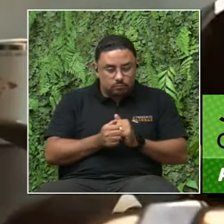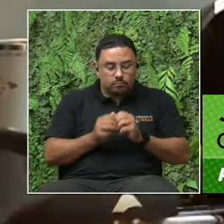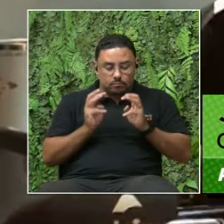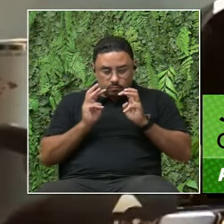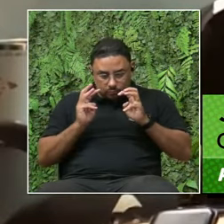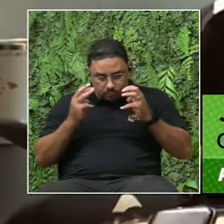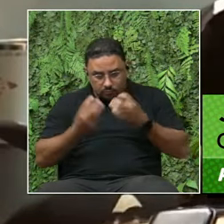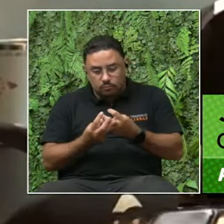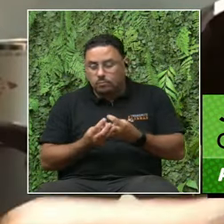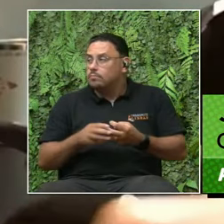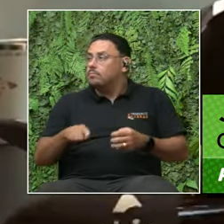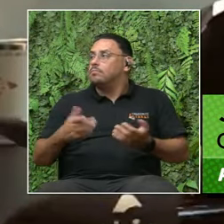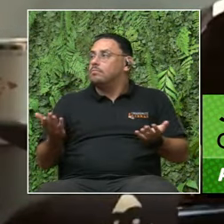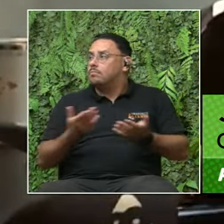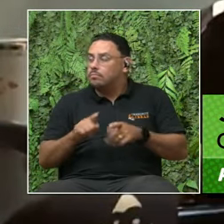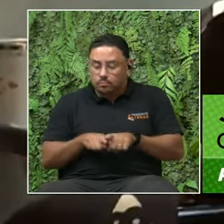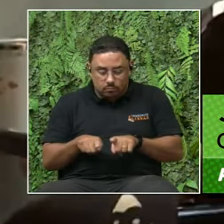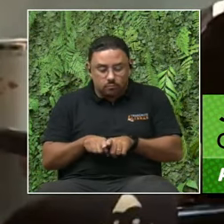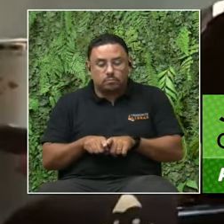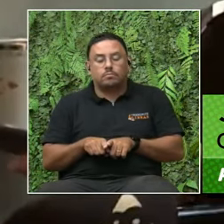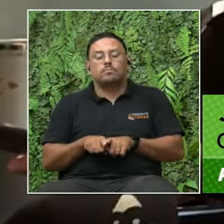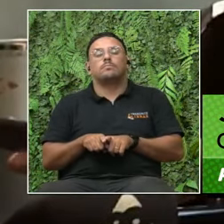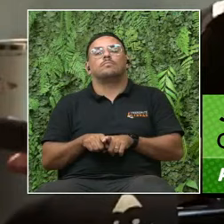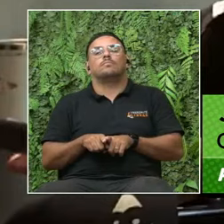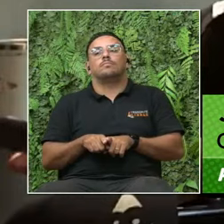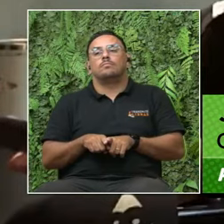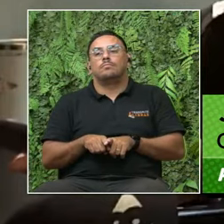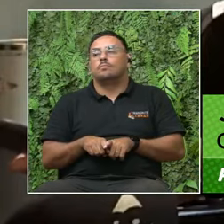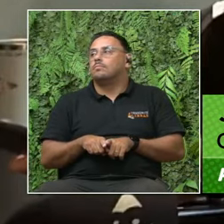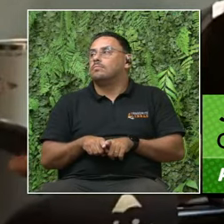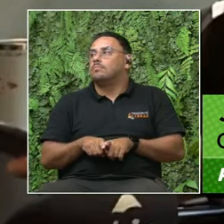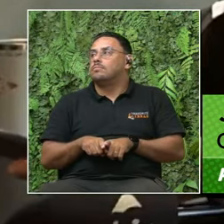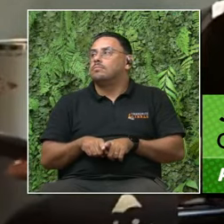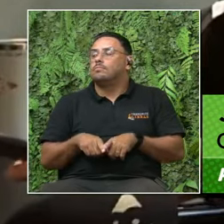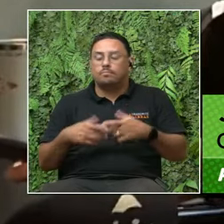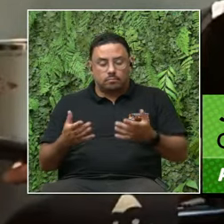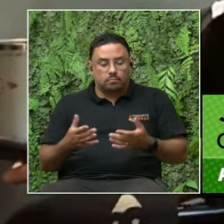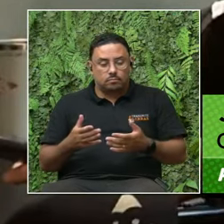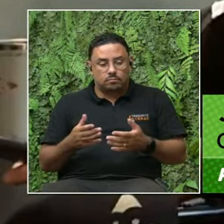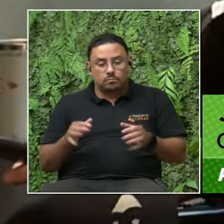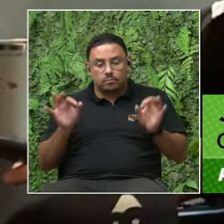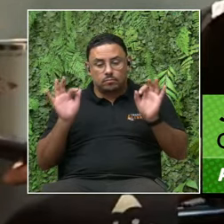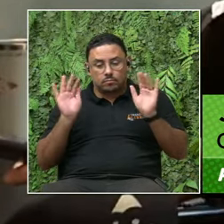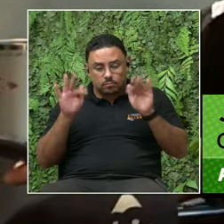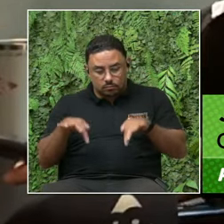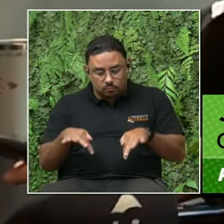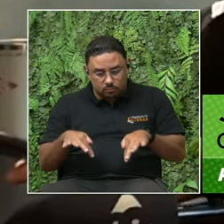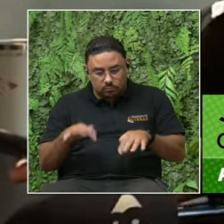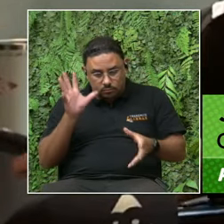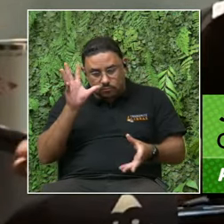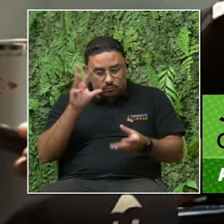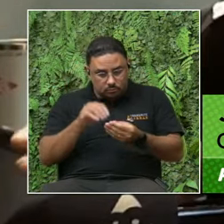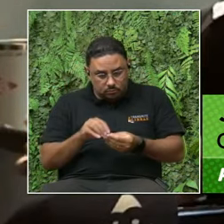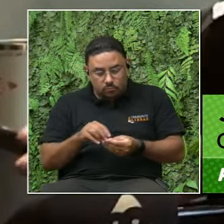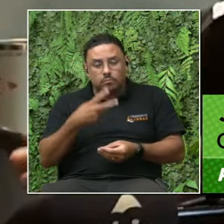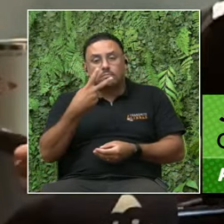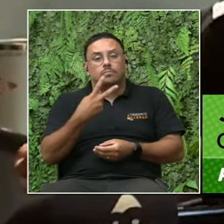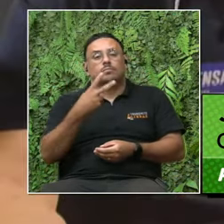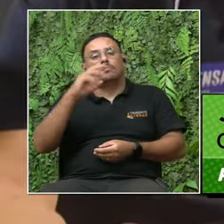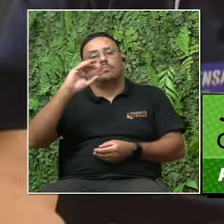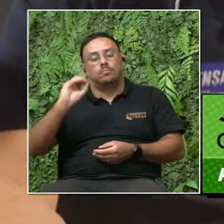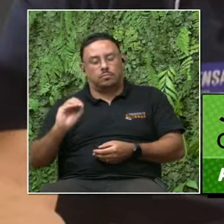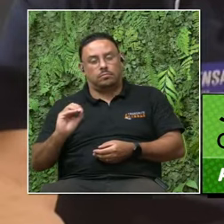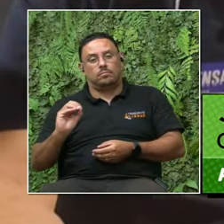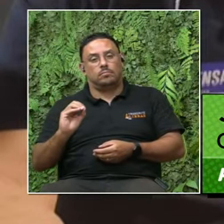e e aqui hoje também com né e assim no frigir dos ovos né foi 2 a 0 na